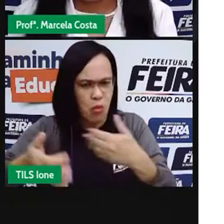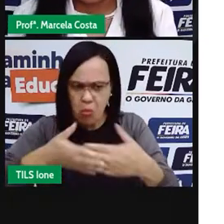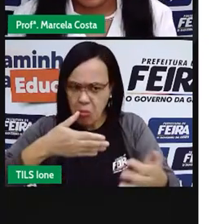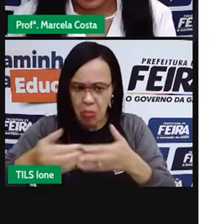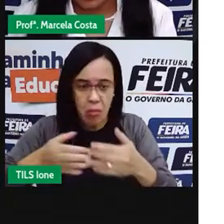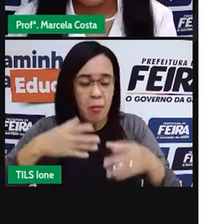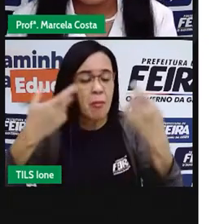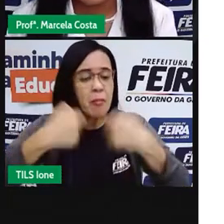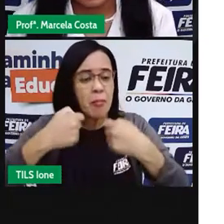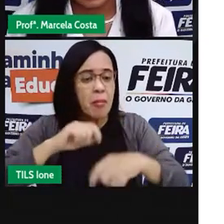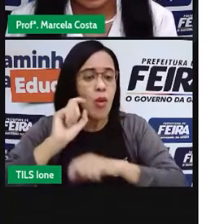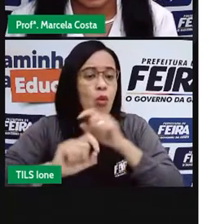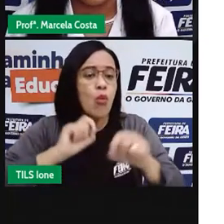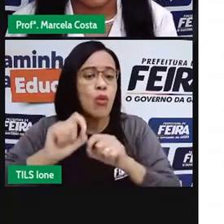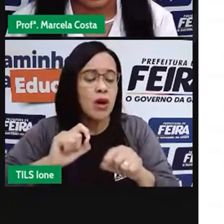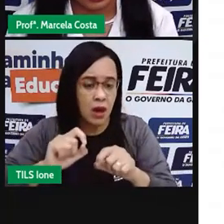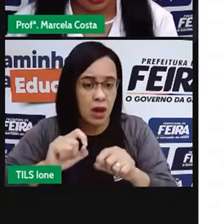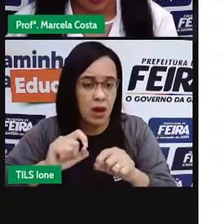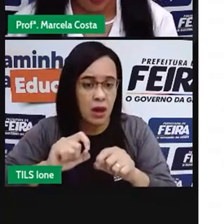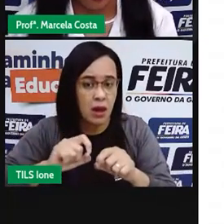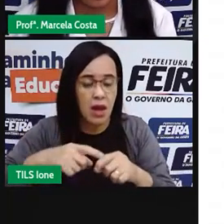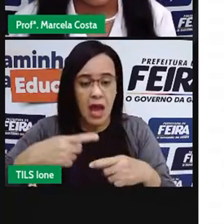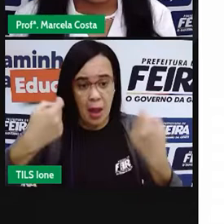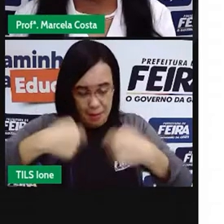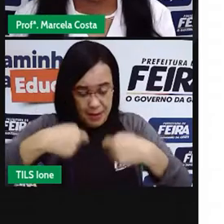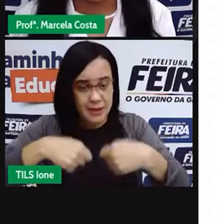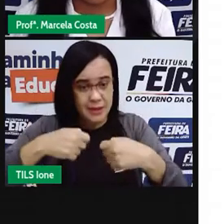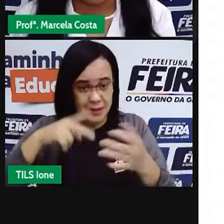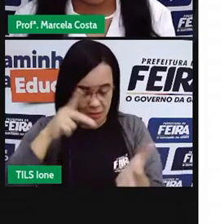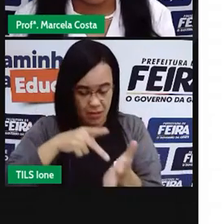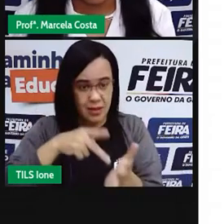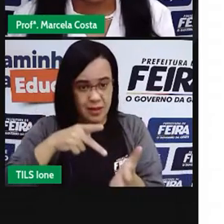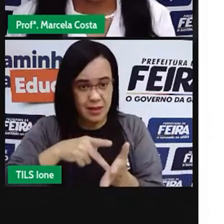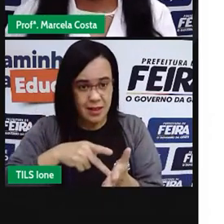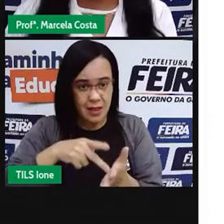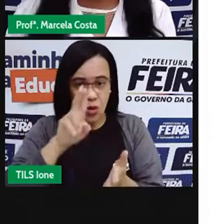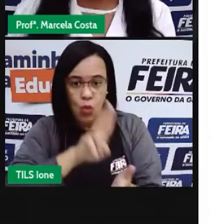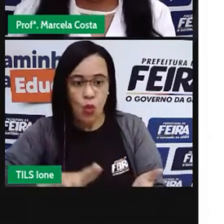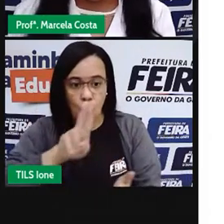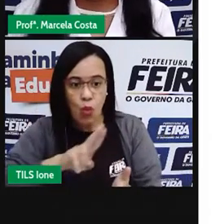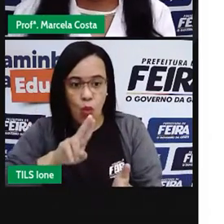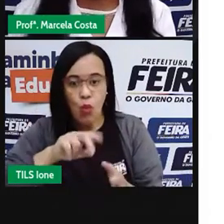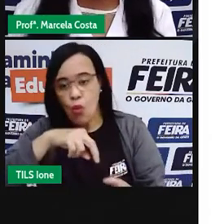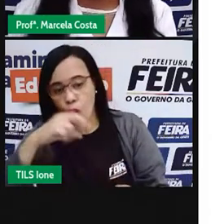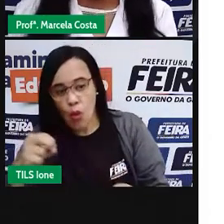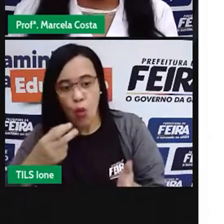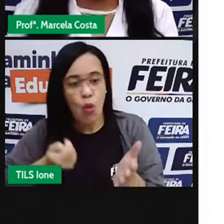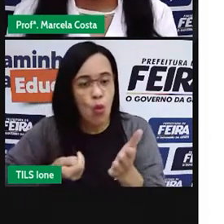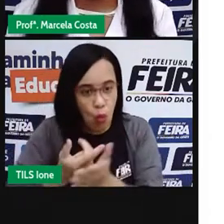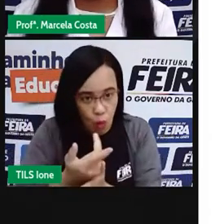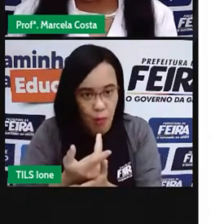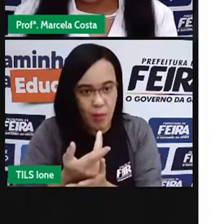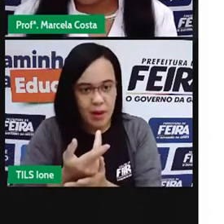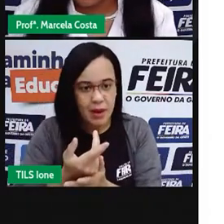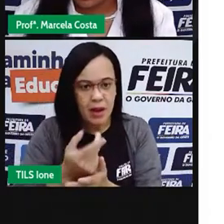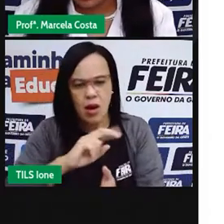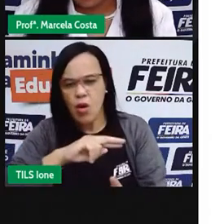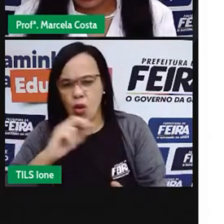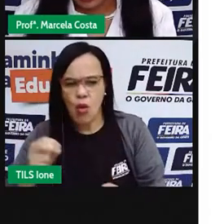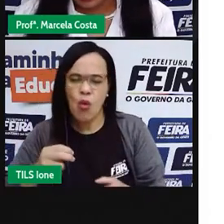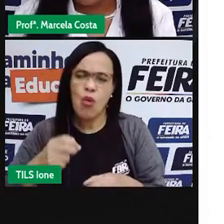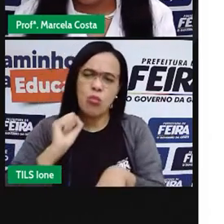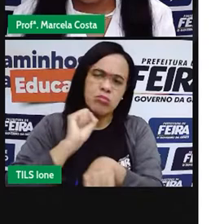qual é a real necessidade daquela compra, daquele produto? Você precisa? É algo que não